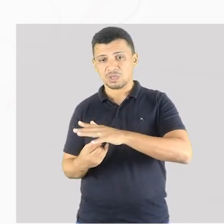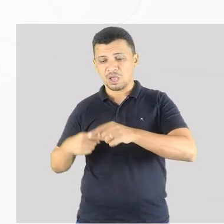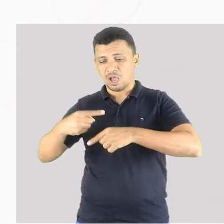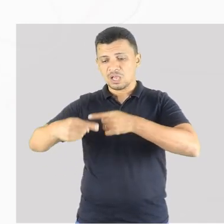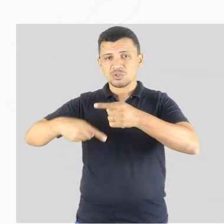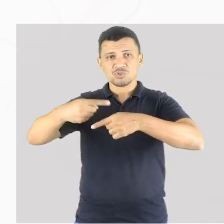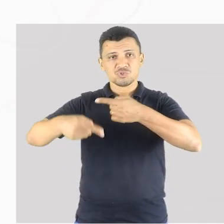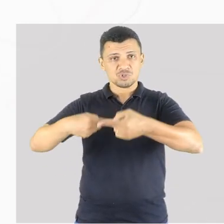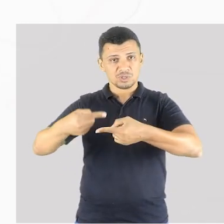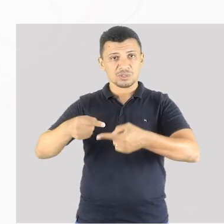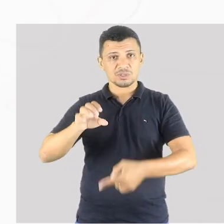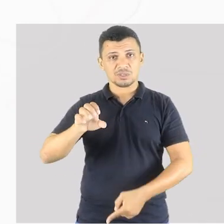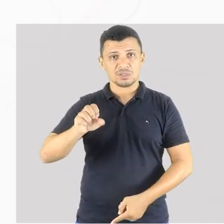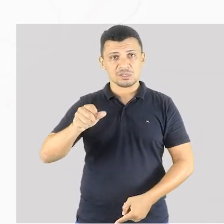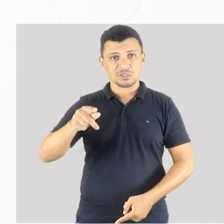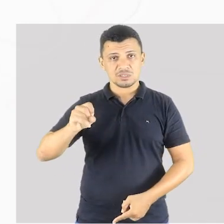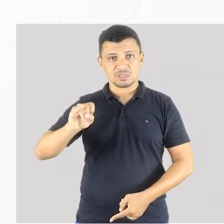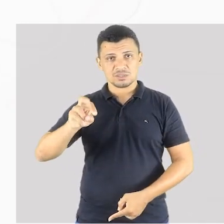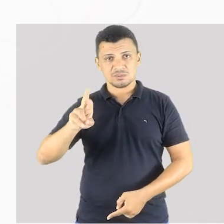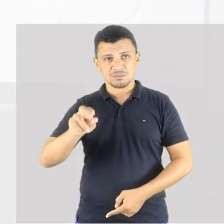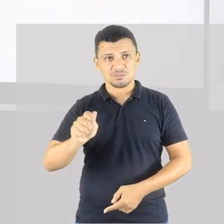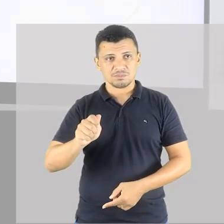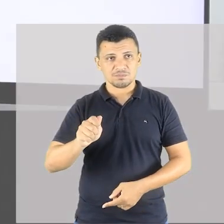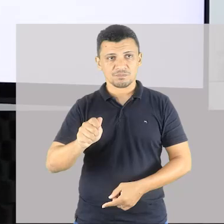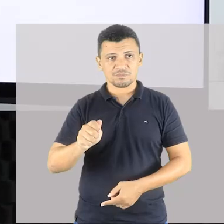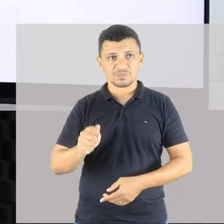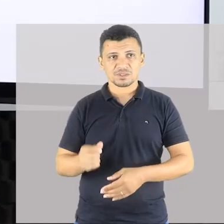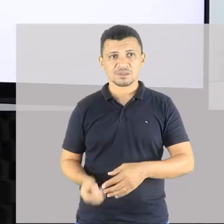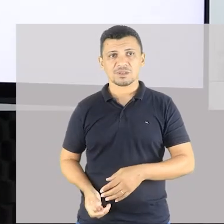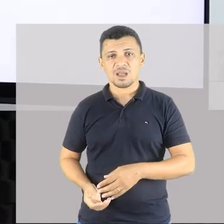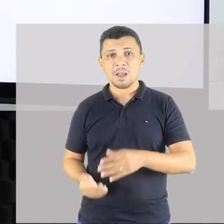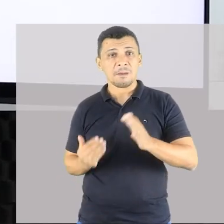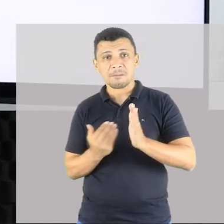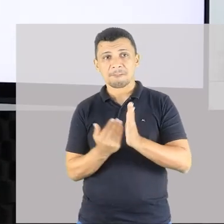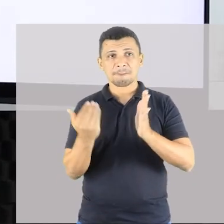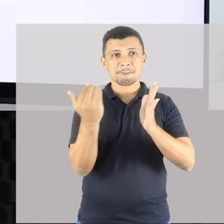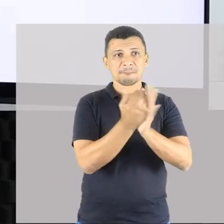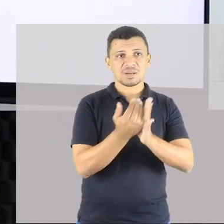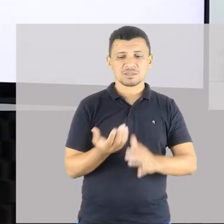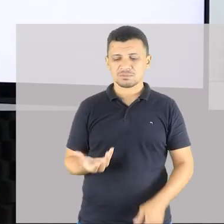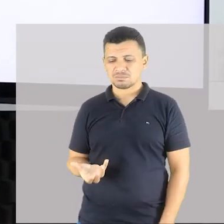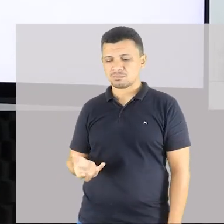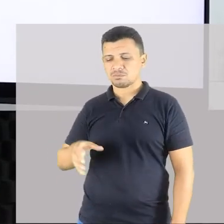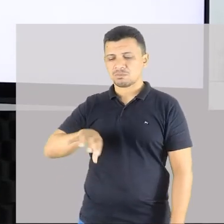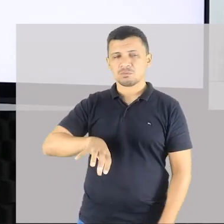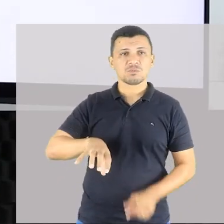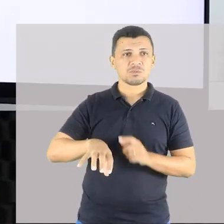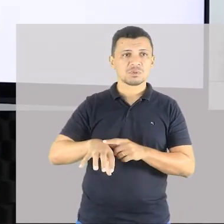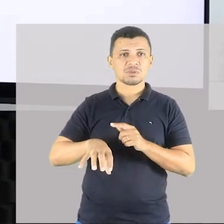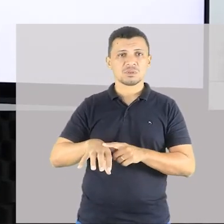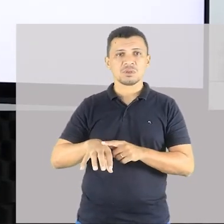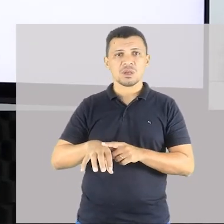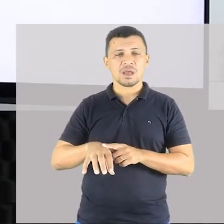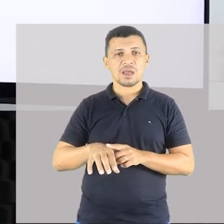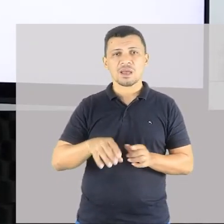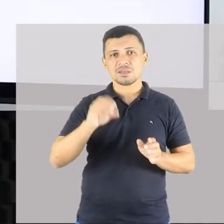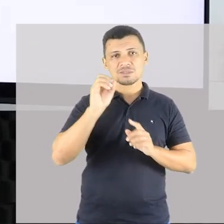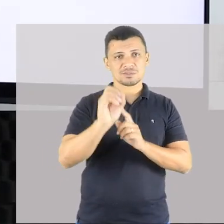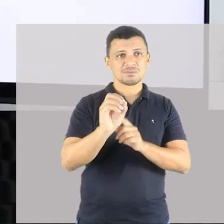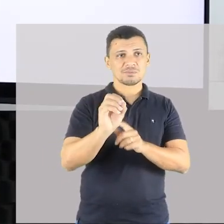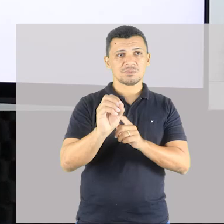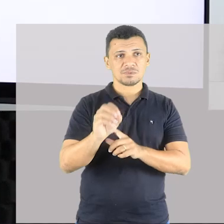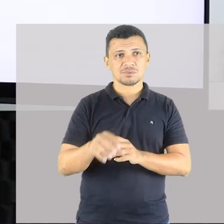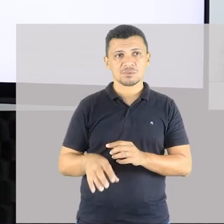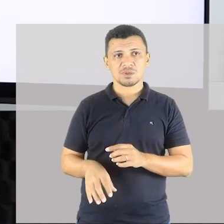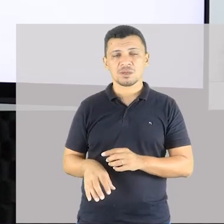Ó, do jeito que está a figura, a espira assim, ó, fluxo é máximo. Se você gira e deixa a espira assim, ó, o fluxo é nulo. Aí